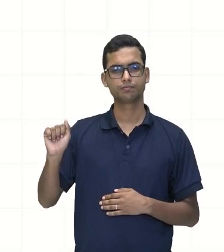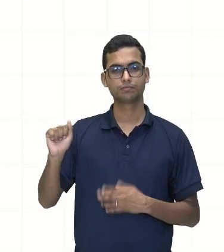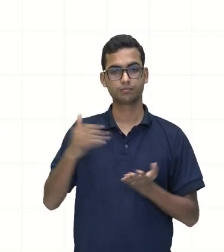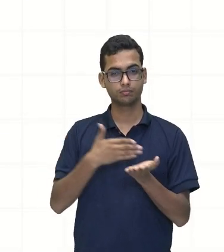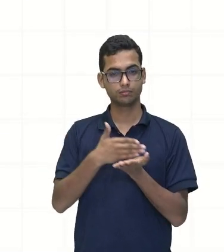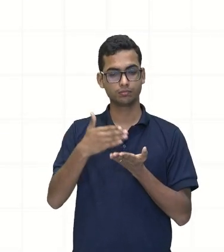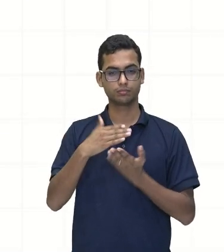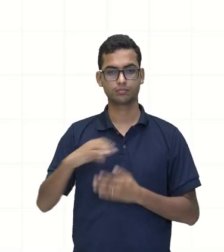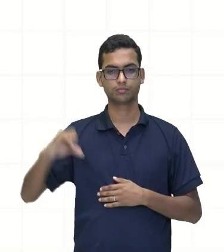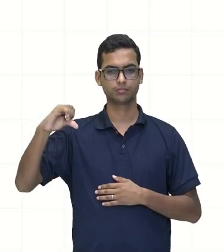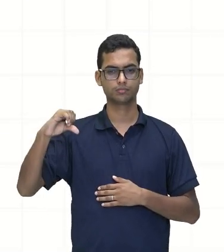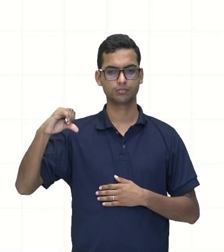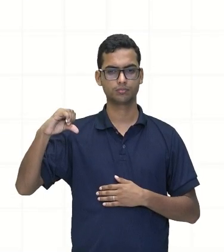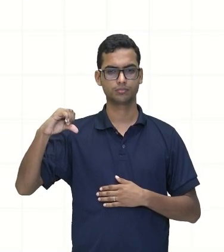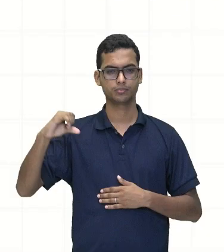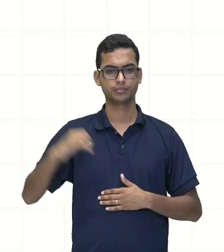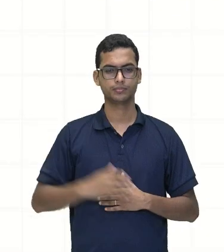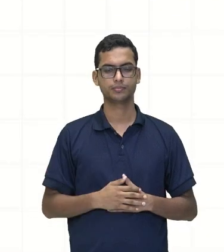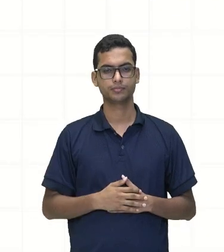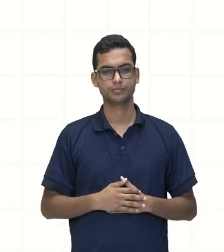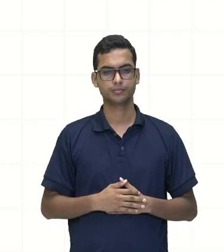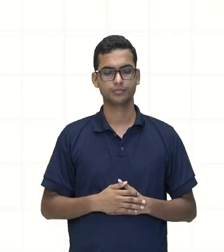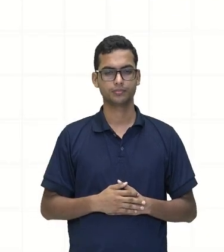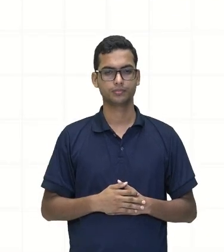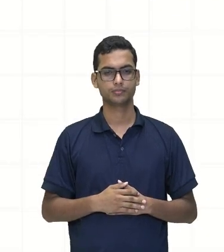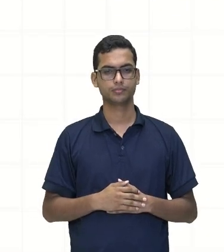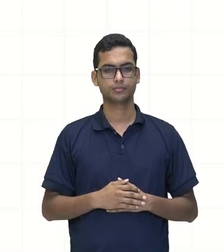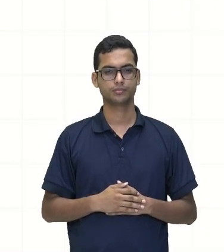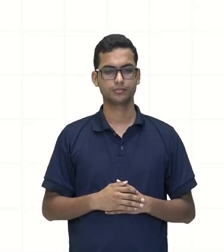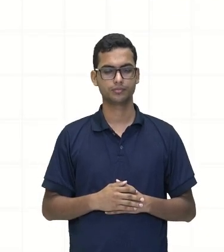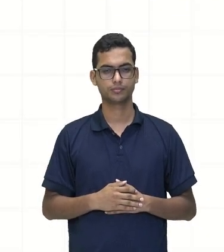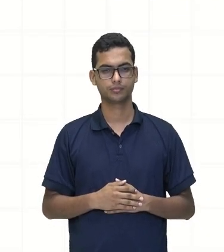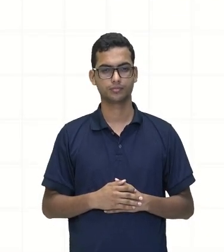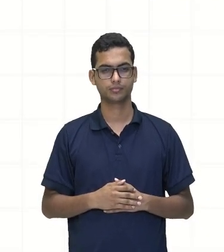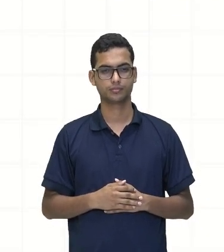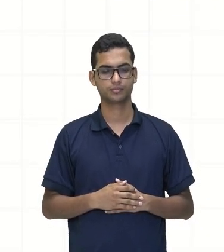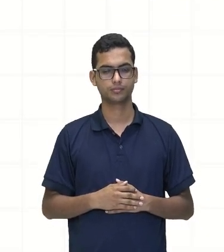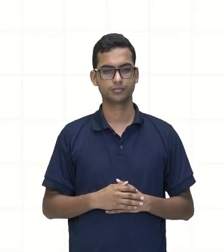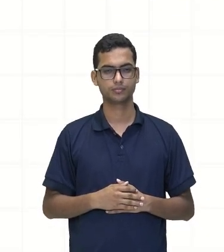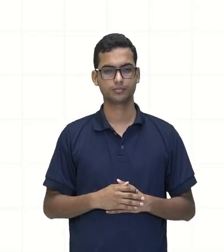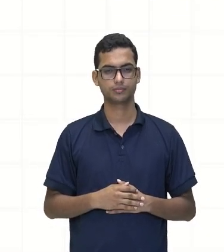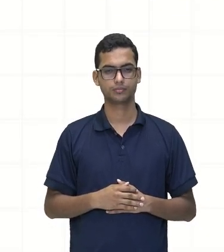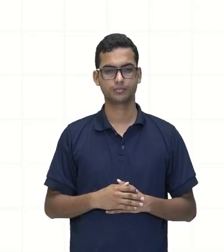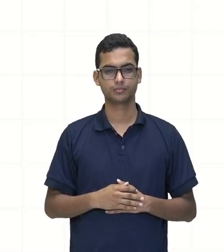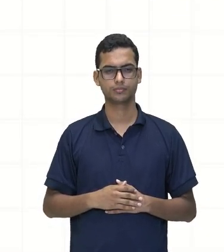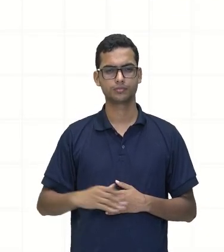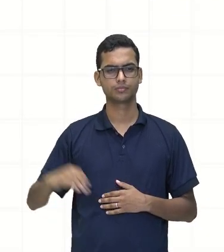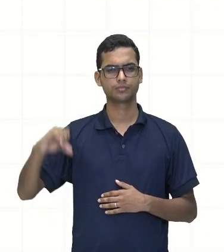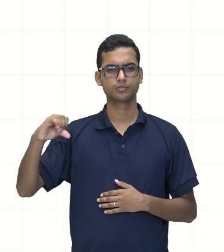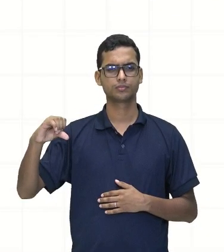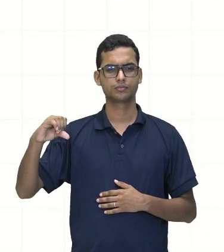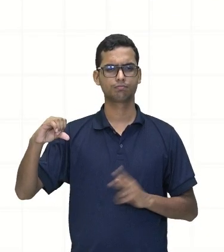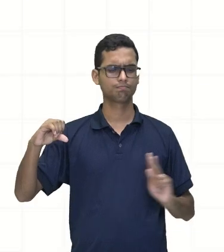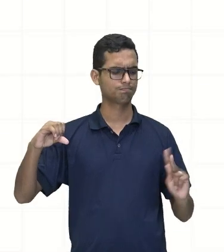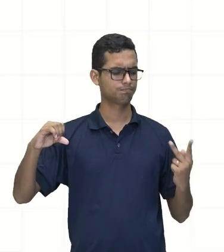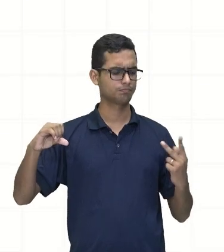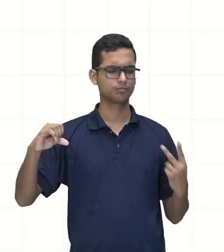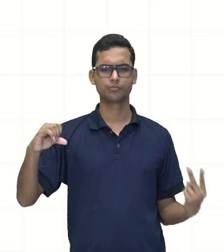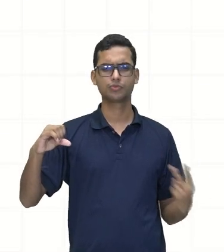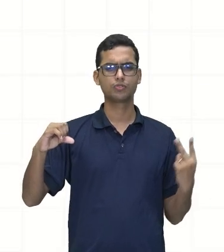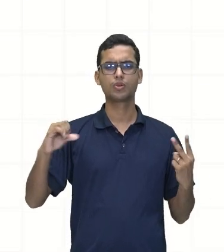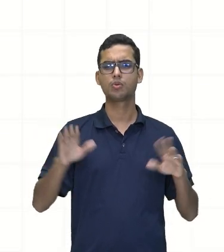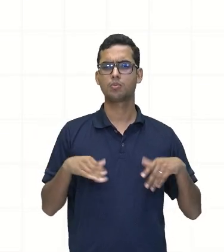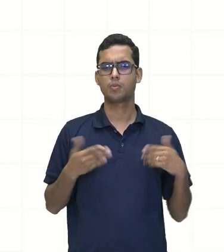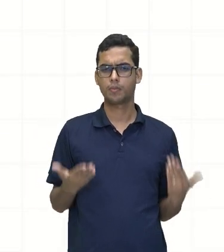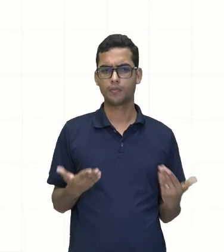9. Então, aqui no meu A é 9. E aí eu quero saber qual é o valor de H. Então, basta a gente